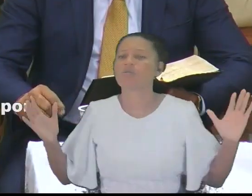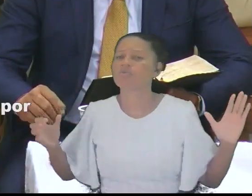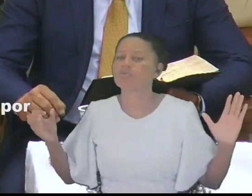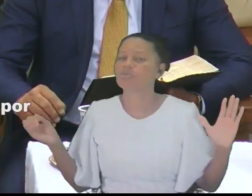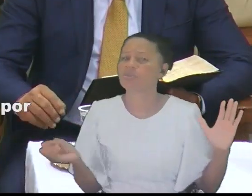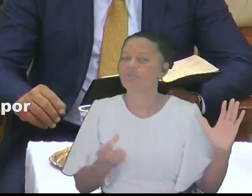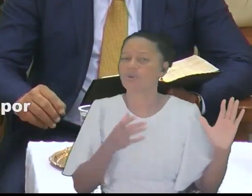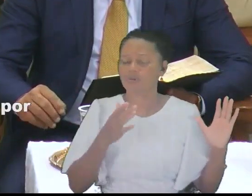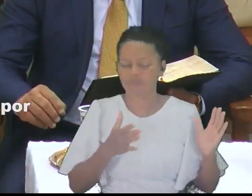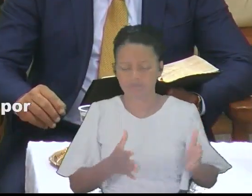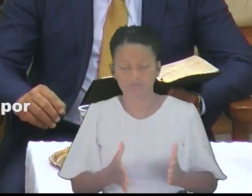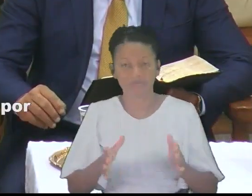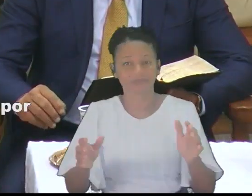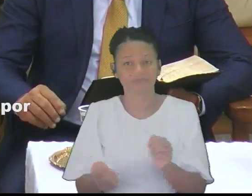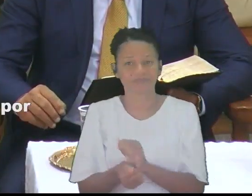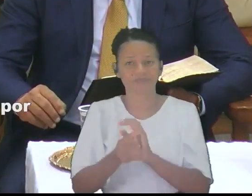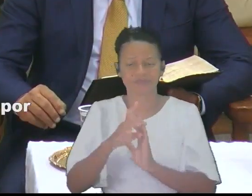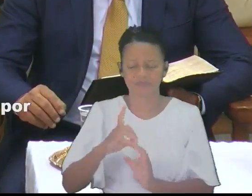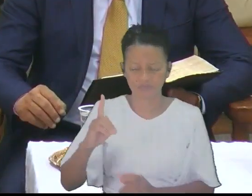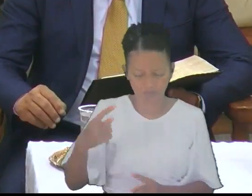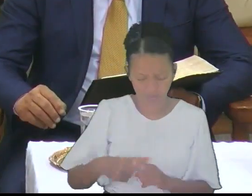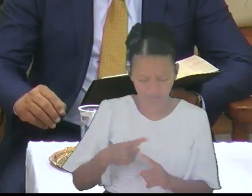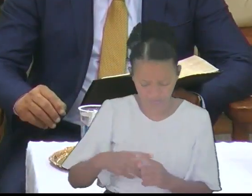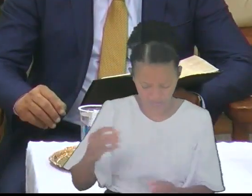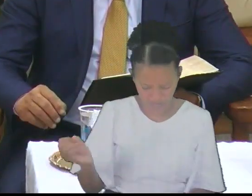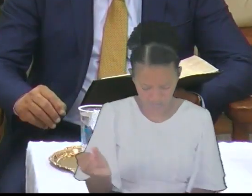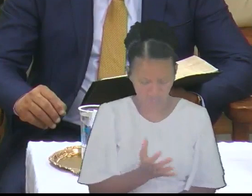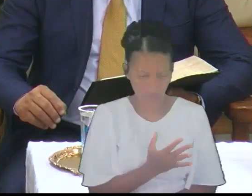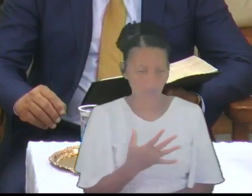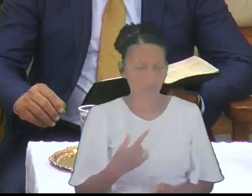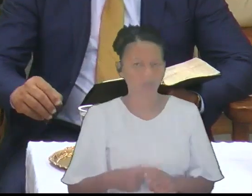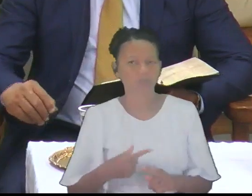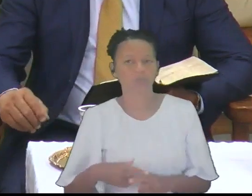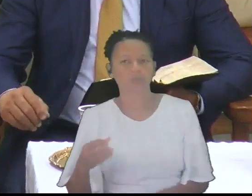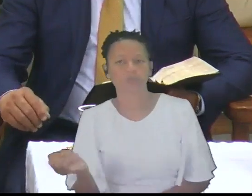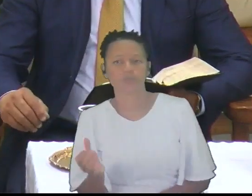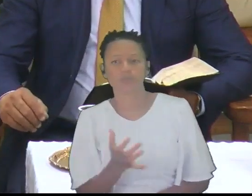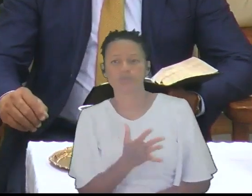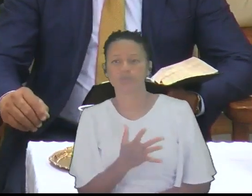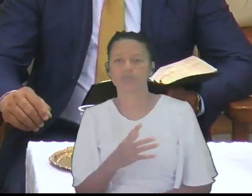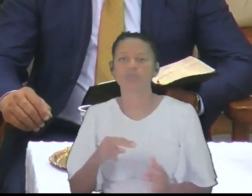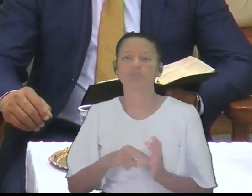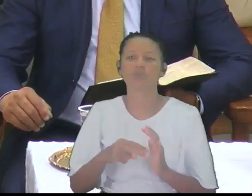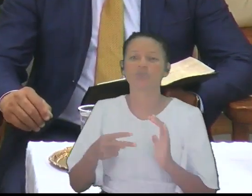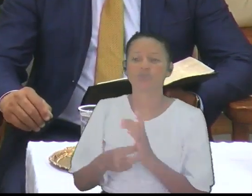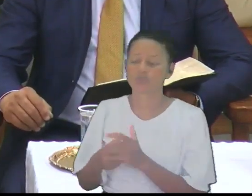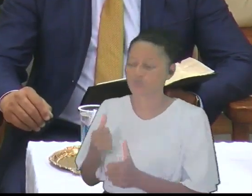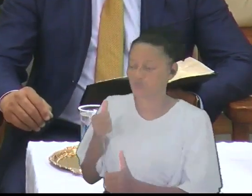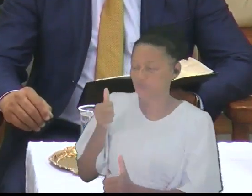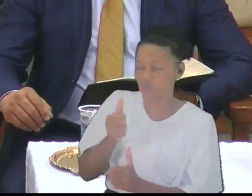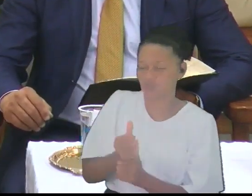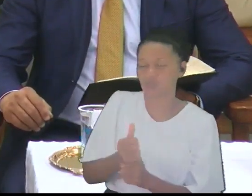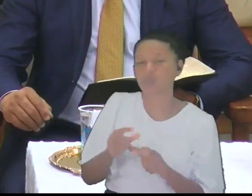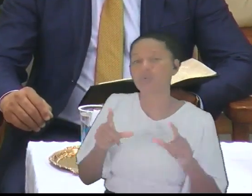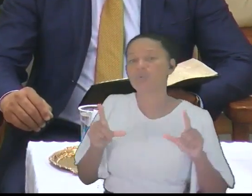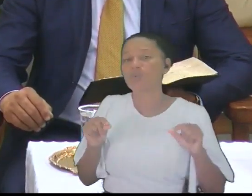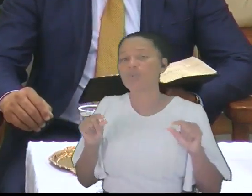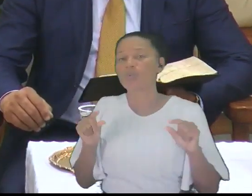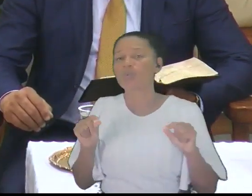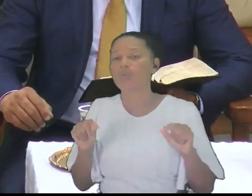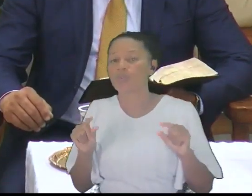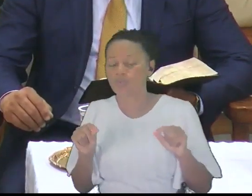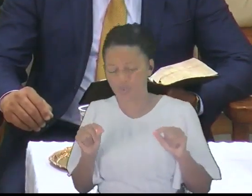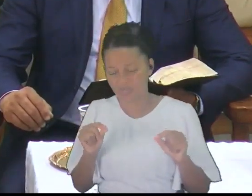caminho. Glória a Deus. Por que novo? Por que novo? O novo substitui o quê, meus amados irmãos?